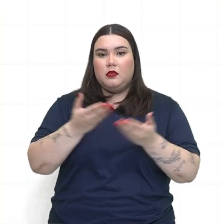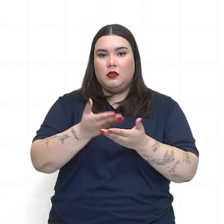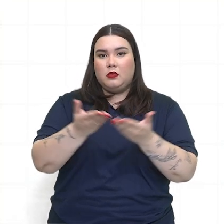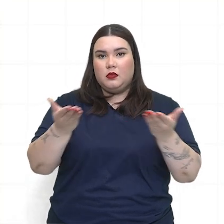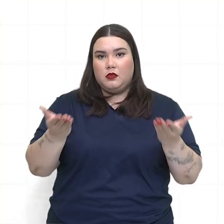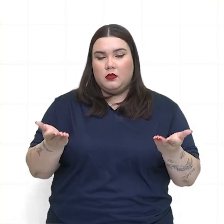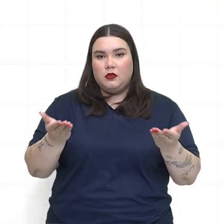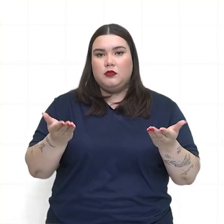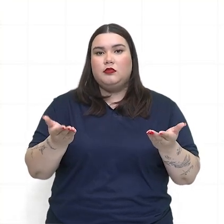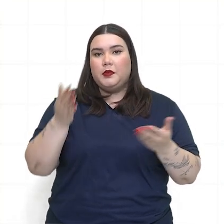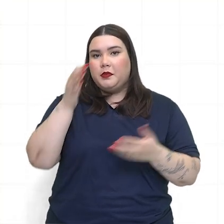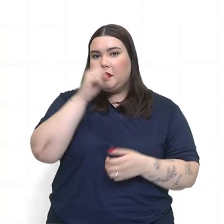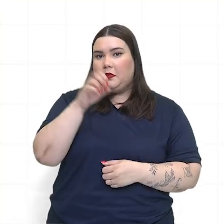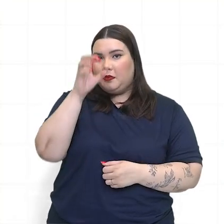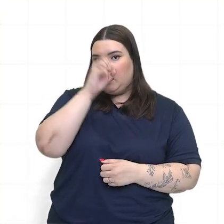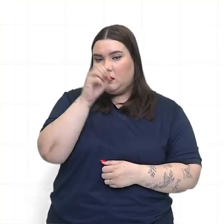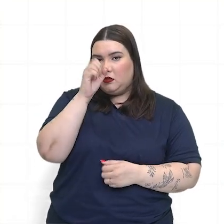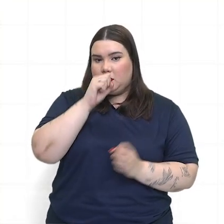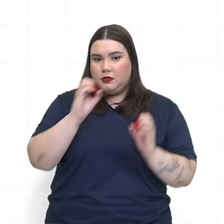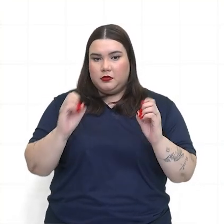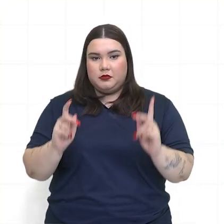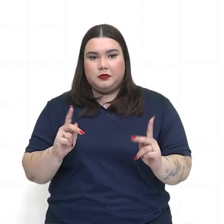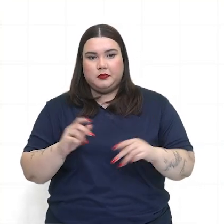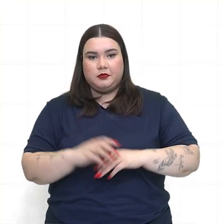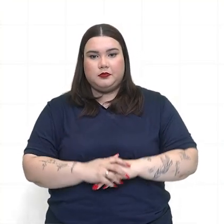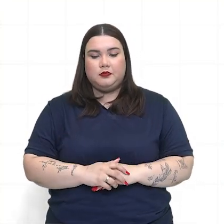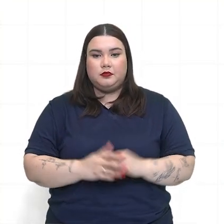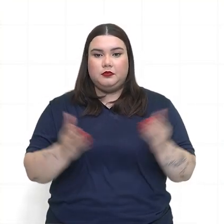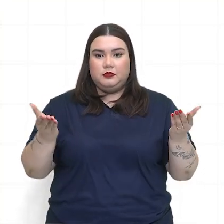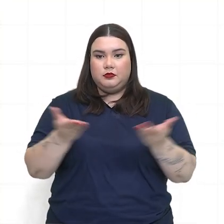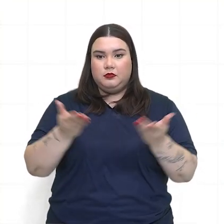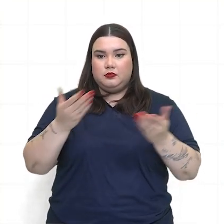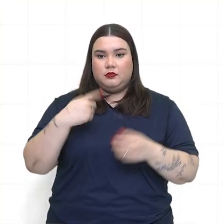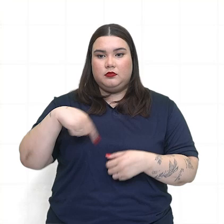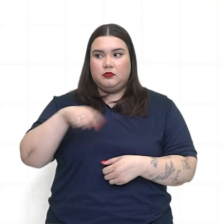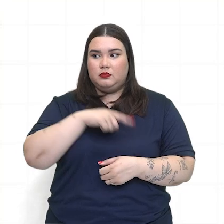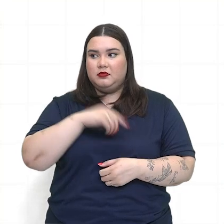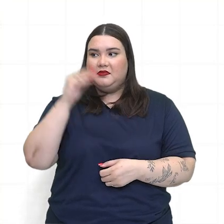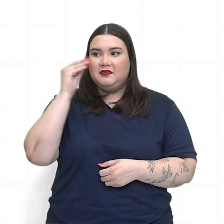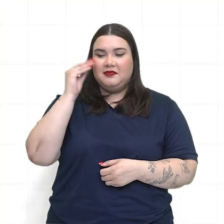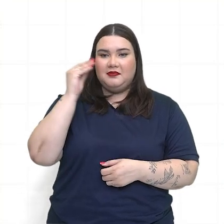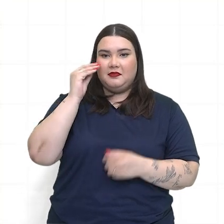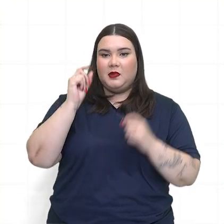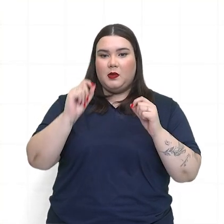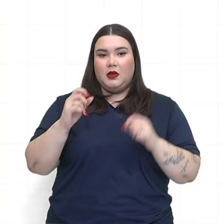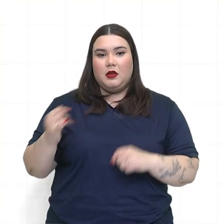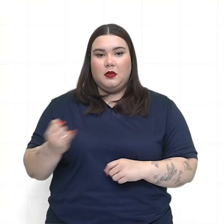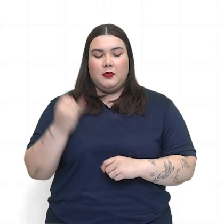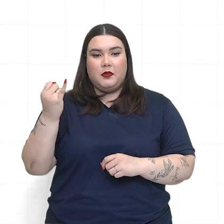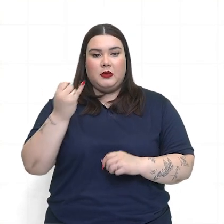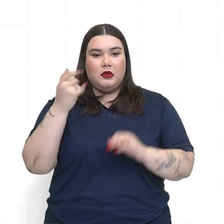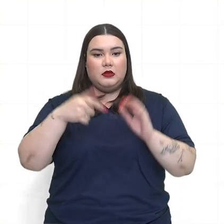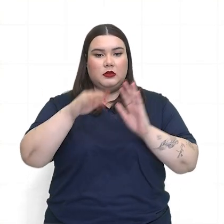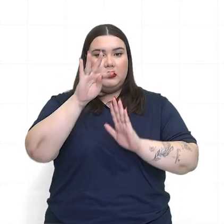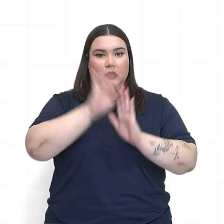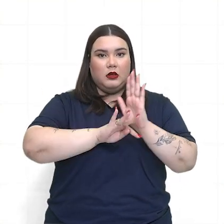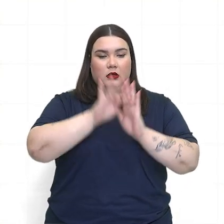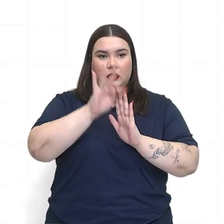caro aluno, para você, minha cara aluna. Ok? Agora nós vamos ver a importância desses escritos